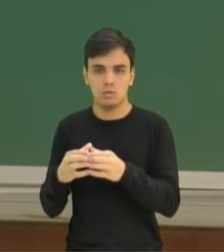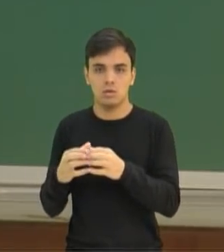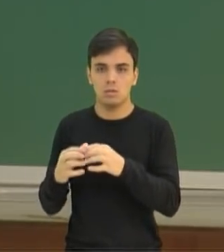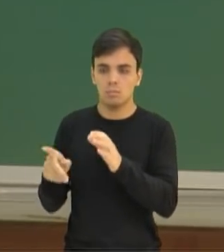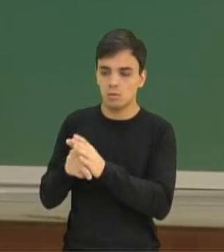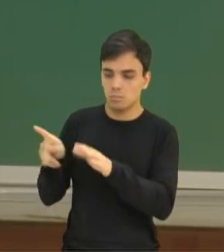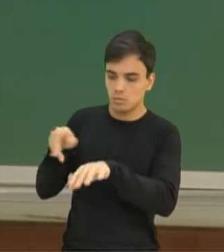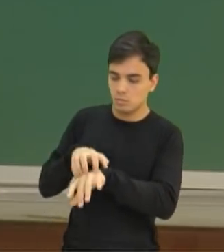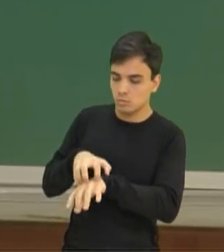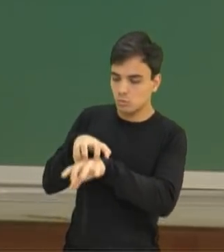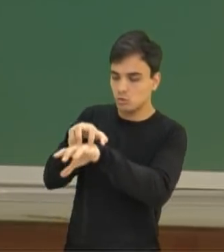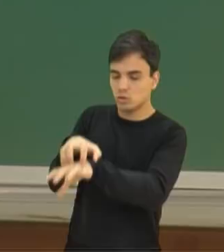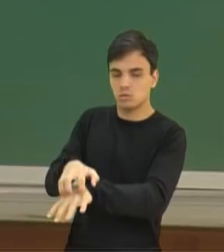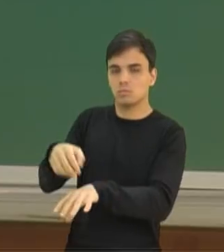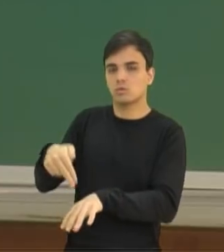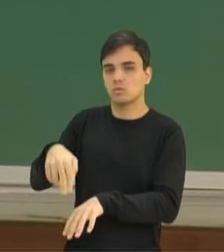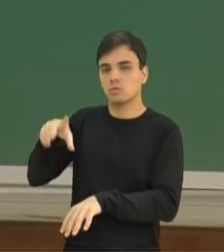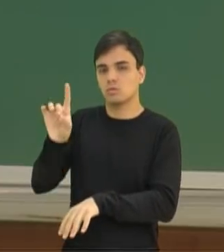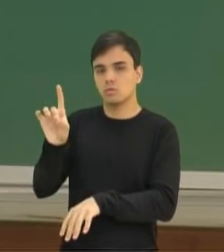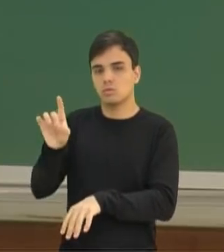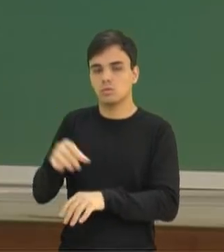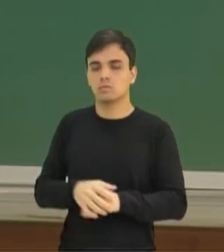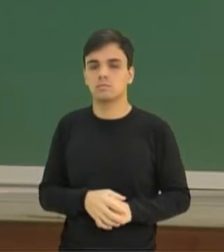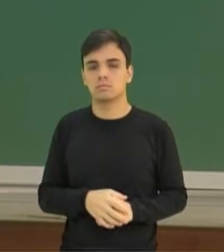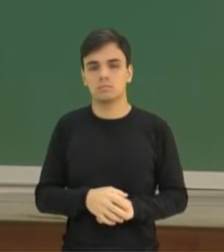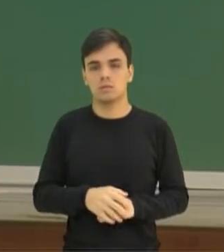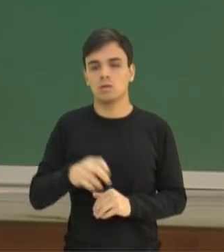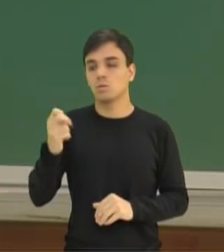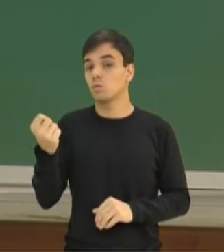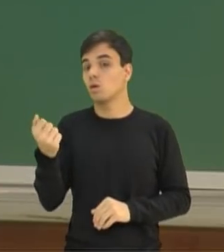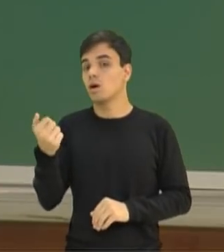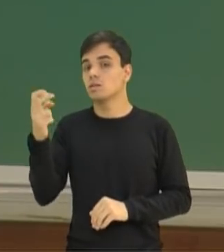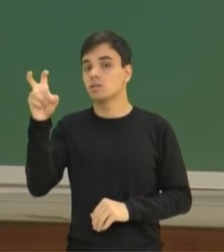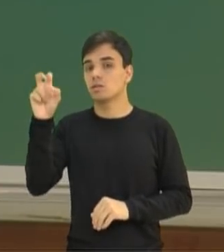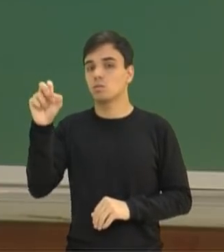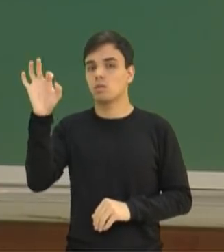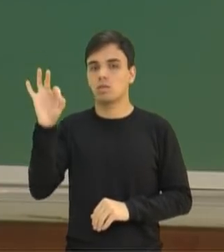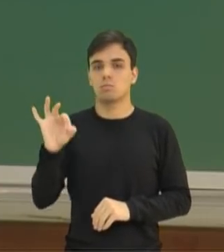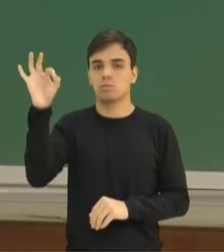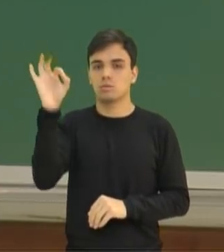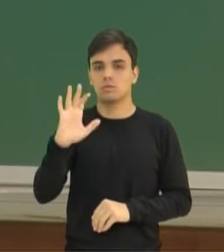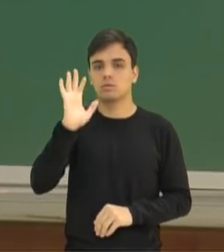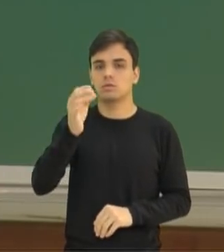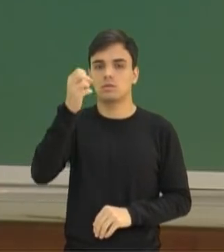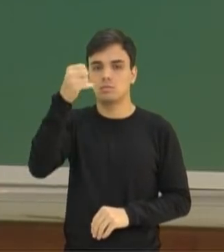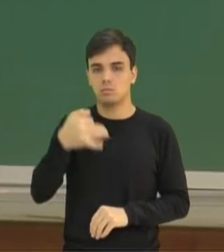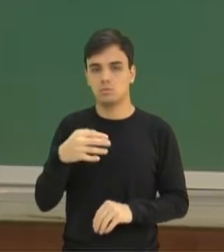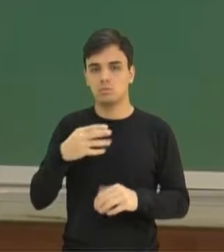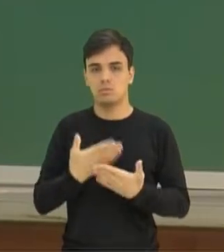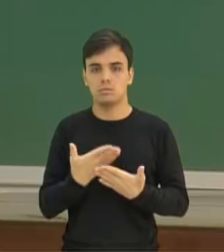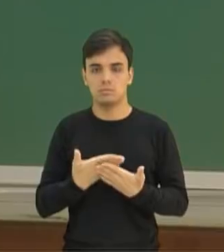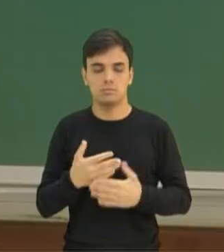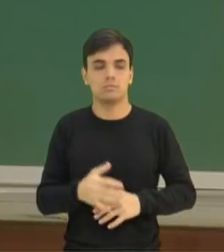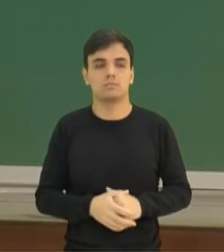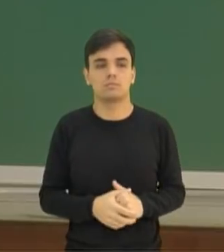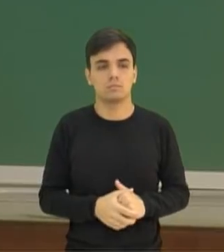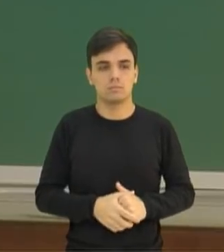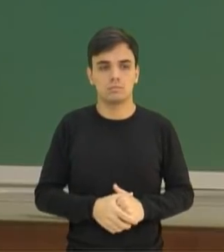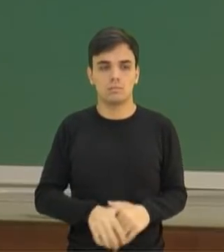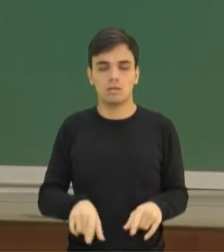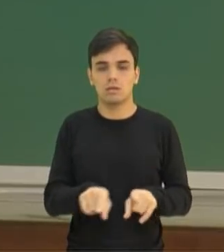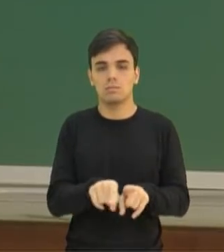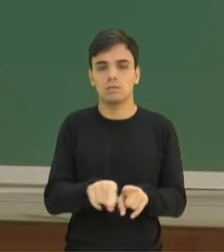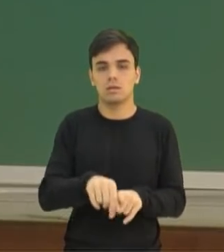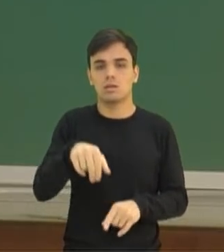pelo turismo no Nordeste, nós vamos ter lá quase 50%, que a gente tinha falado em uma das nossas aulas. Na região